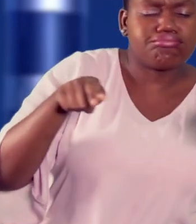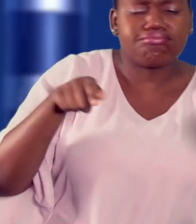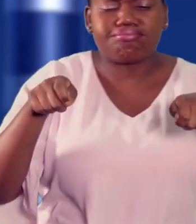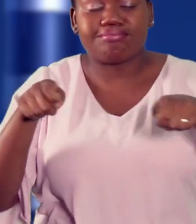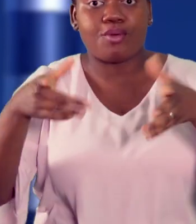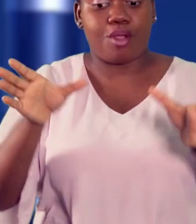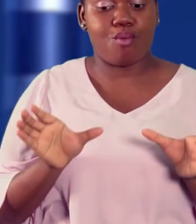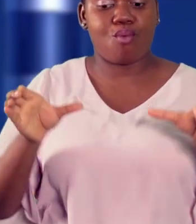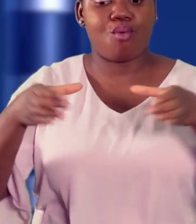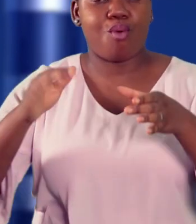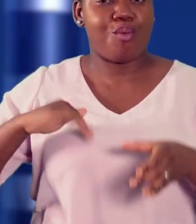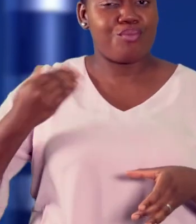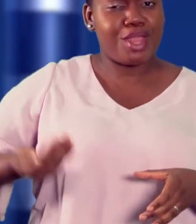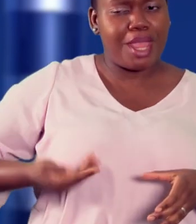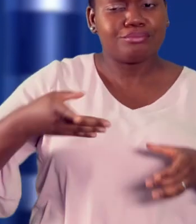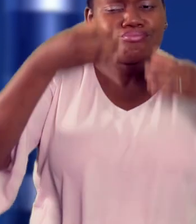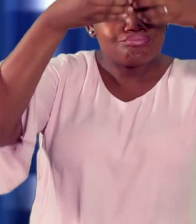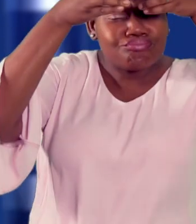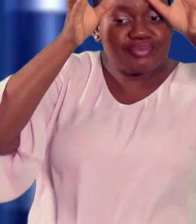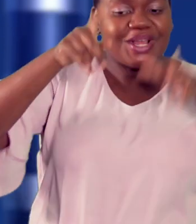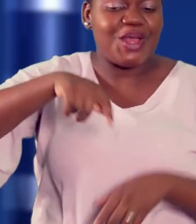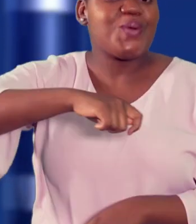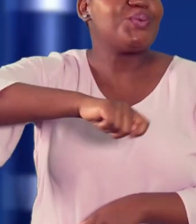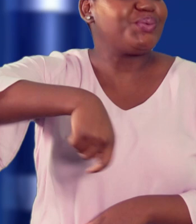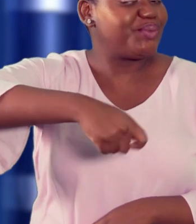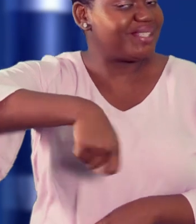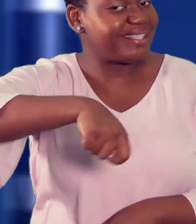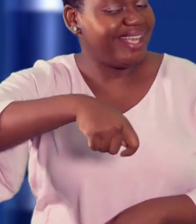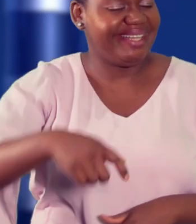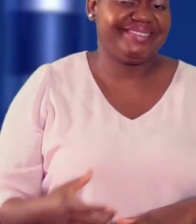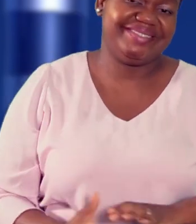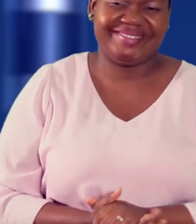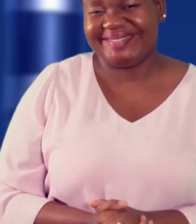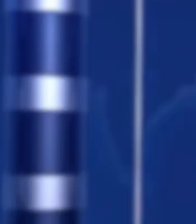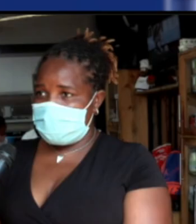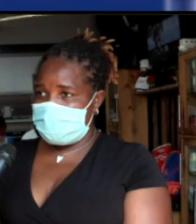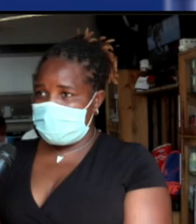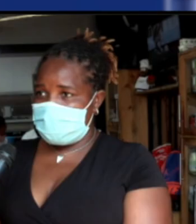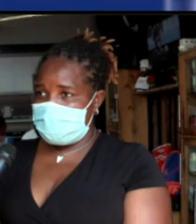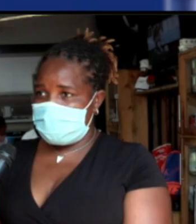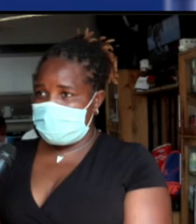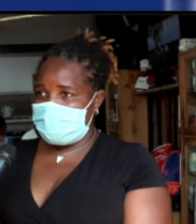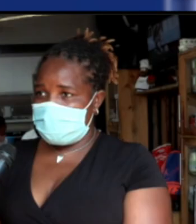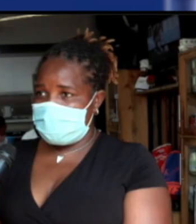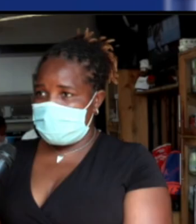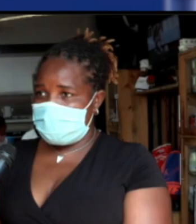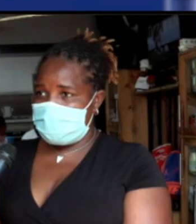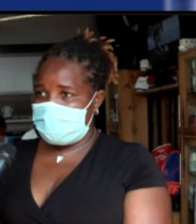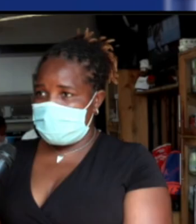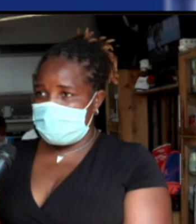Luana Semeia Sorrisos foi capacitado em culinária e gestão. O objetivo desta